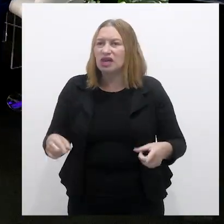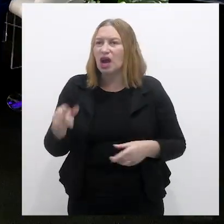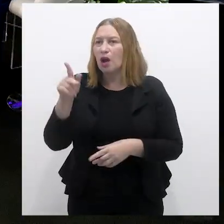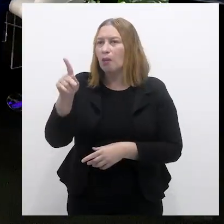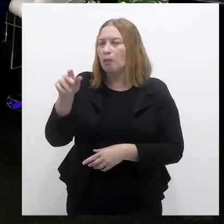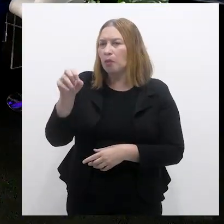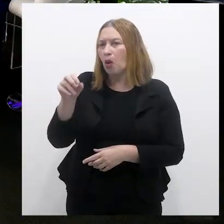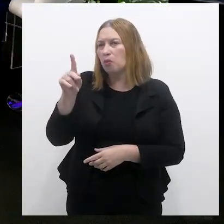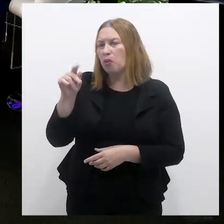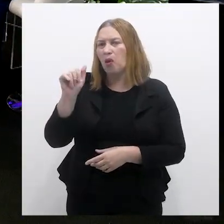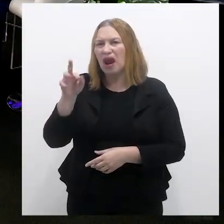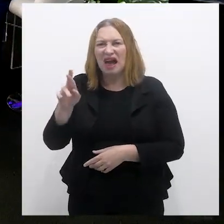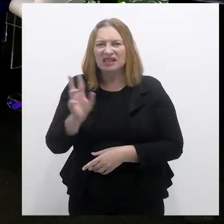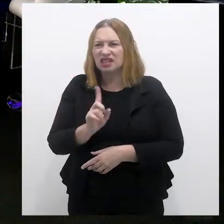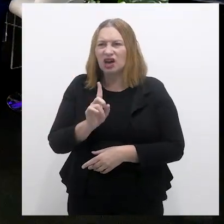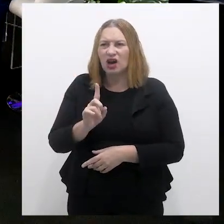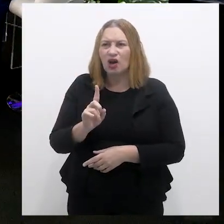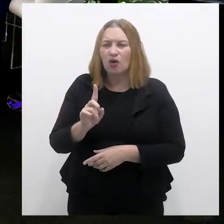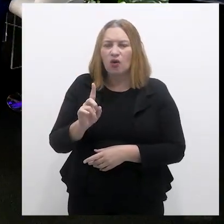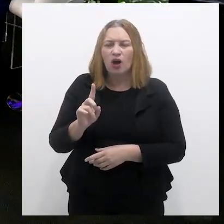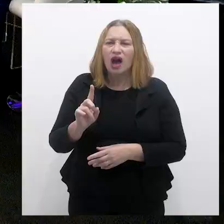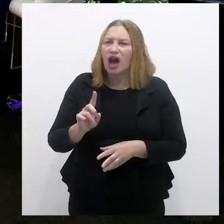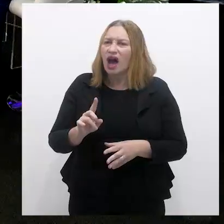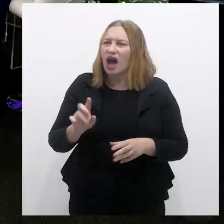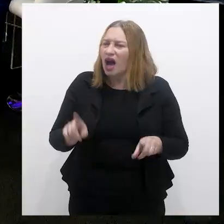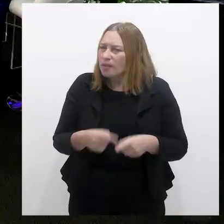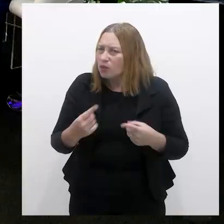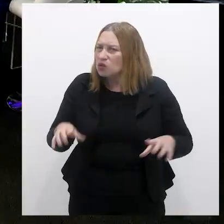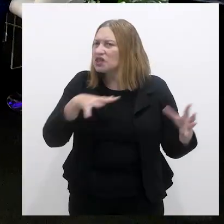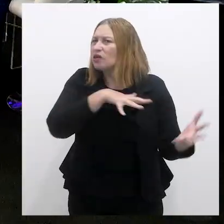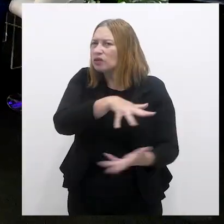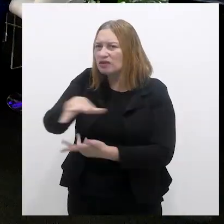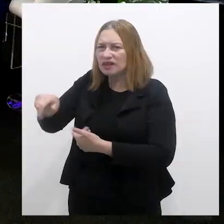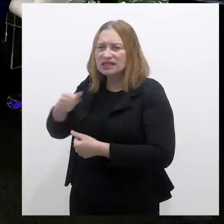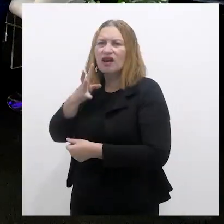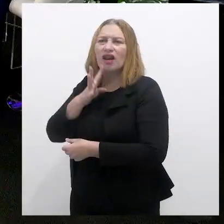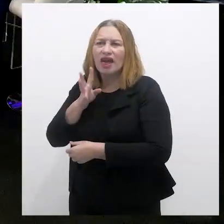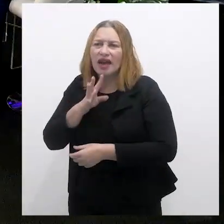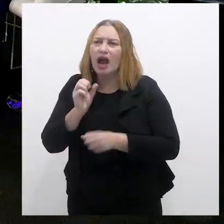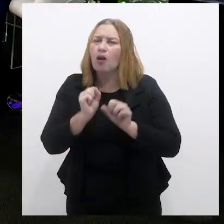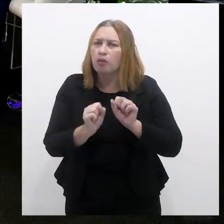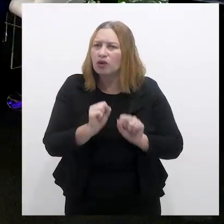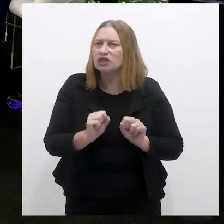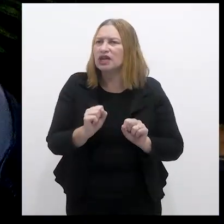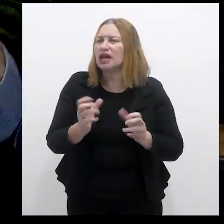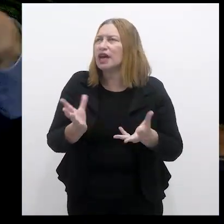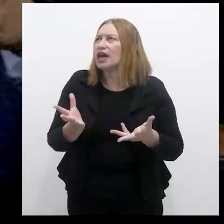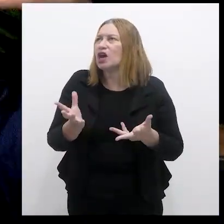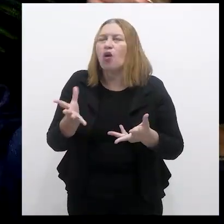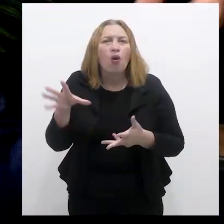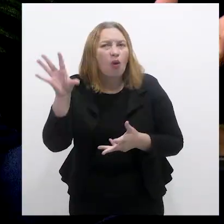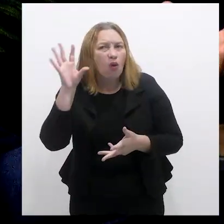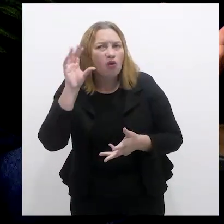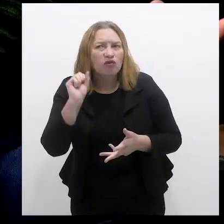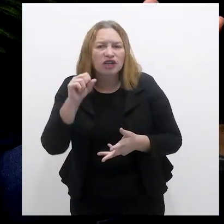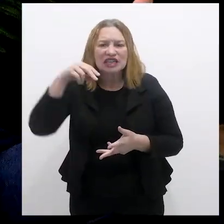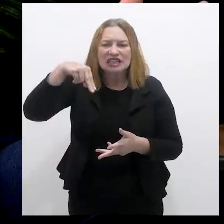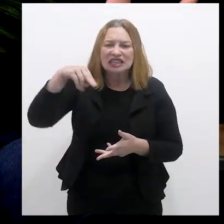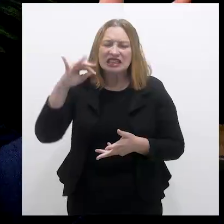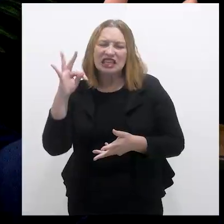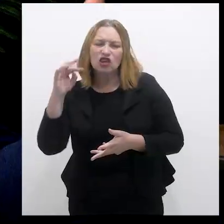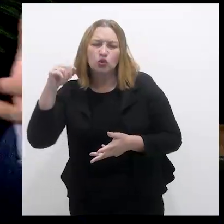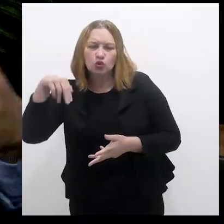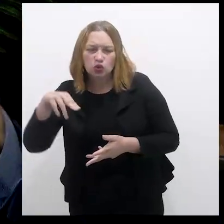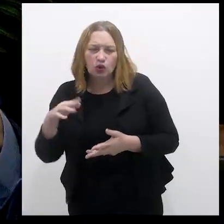De música popular, música erudita, não sei o quê. Nossa, ela é universal. Música é música. Muito legal você poder